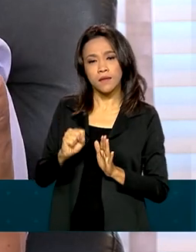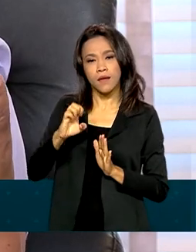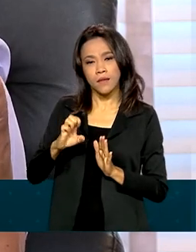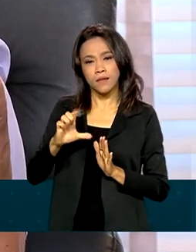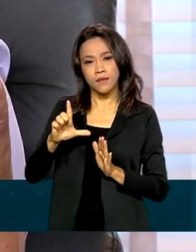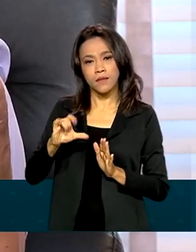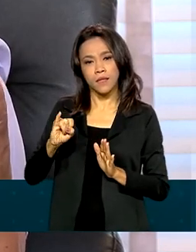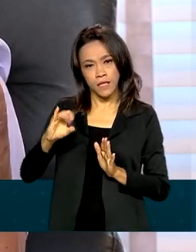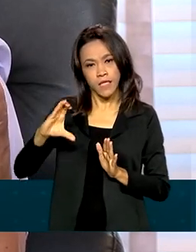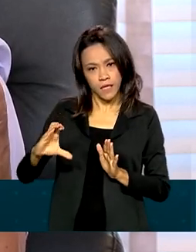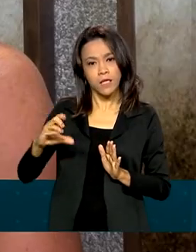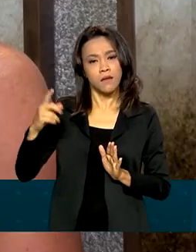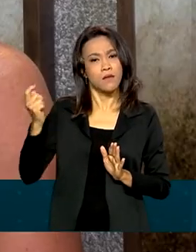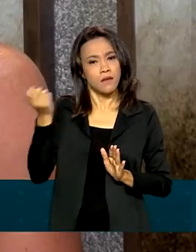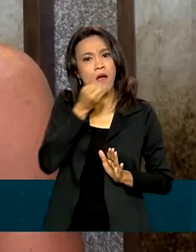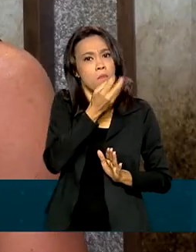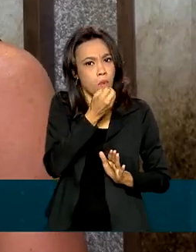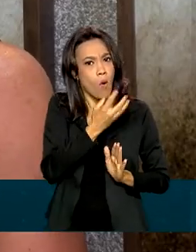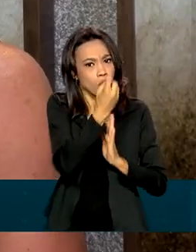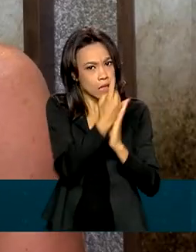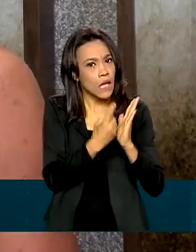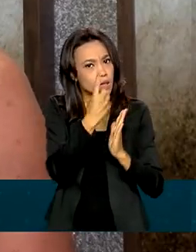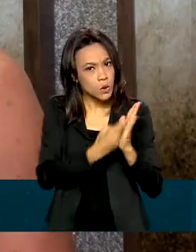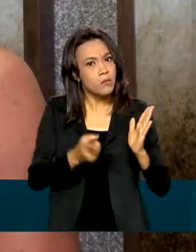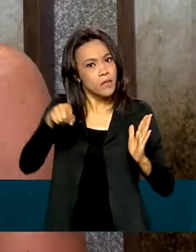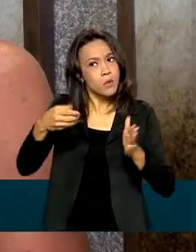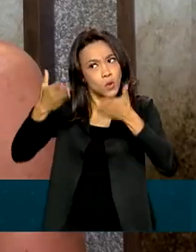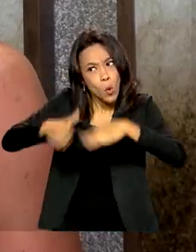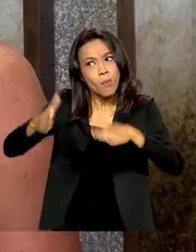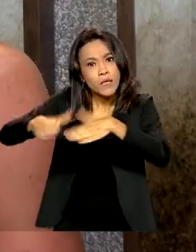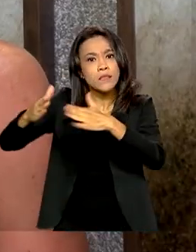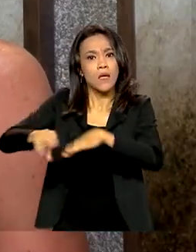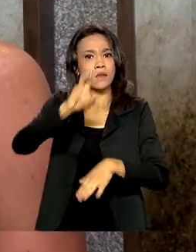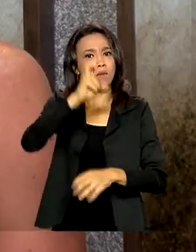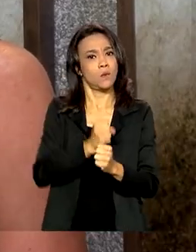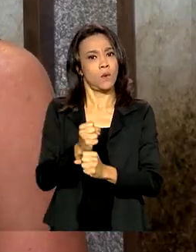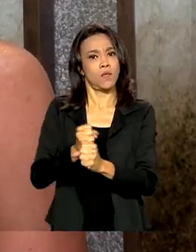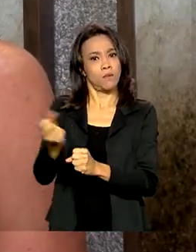retificar todas essas declarações. O que está sendo feito agora é uma justiça com essas pessoas.